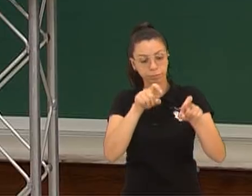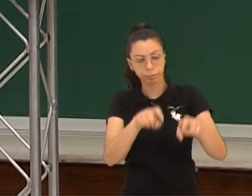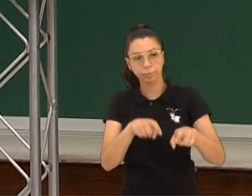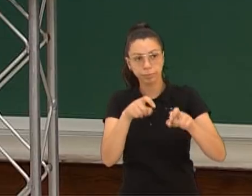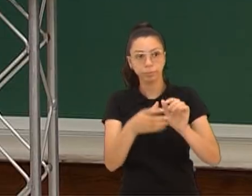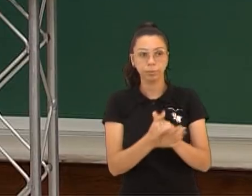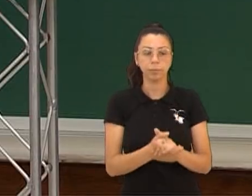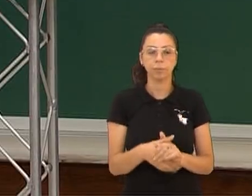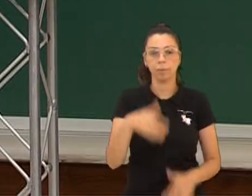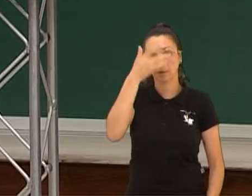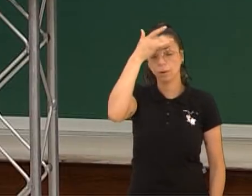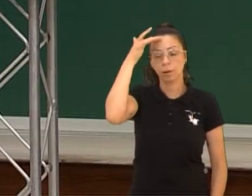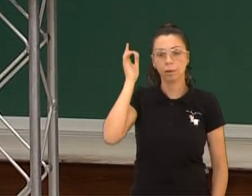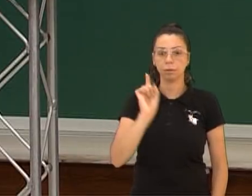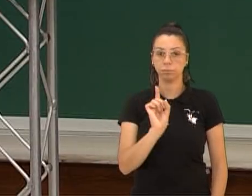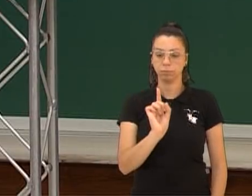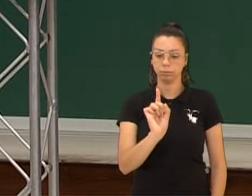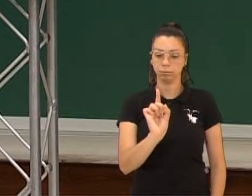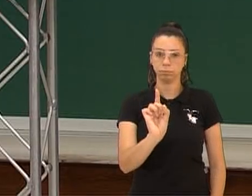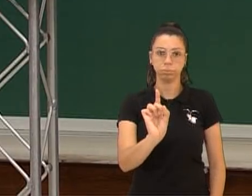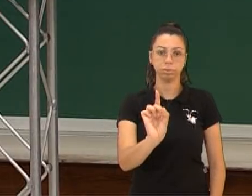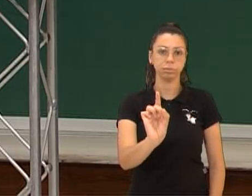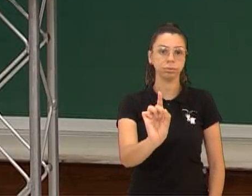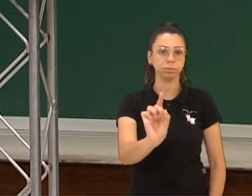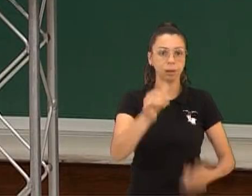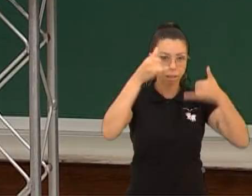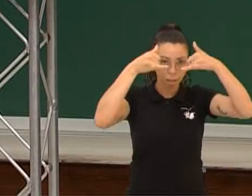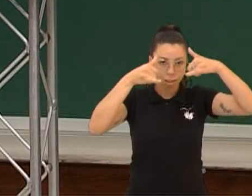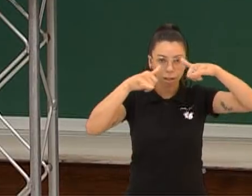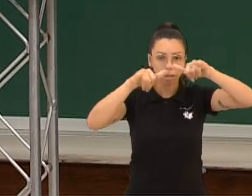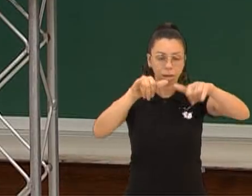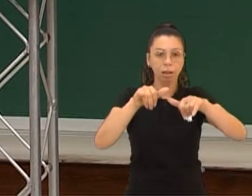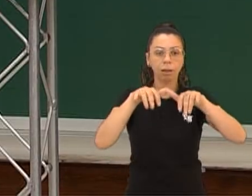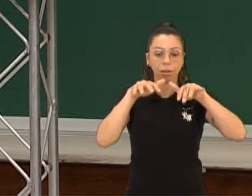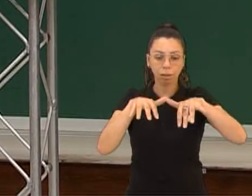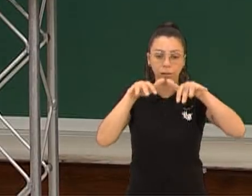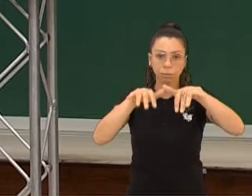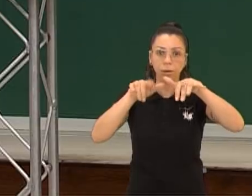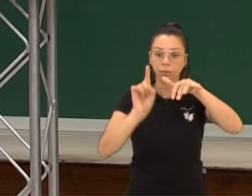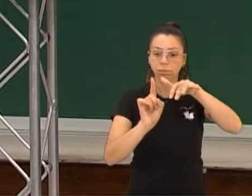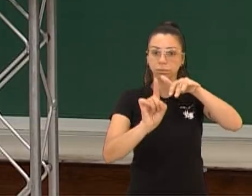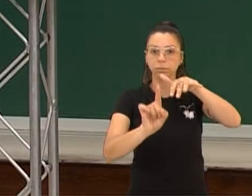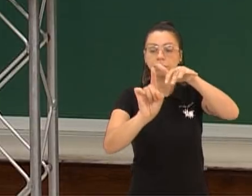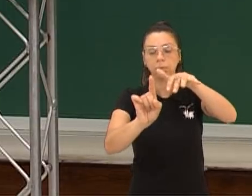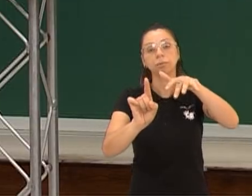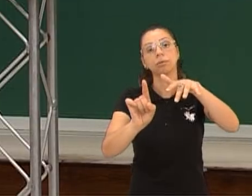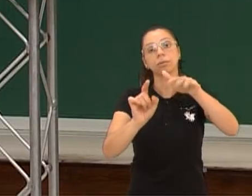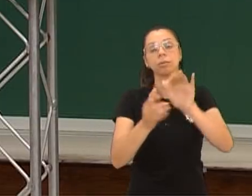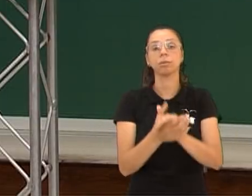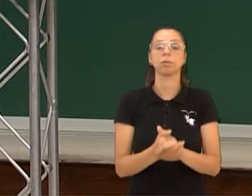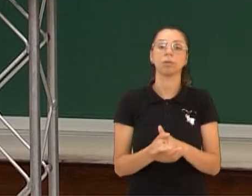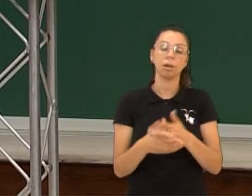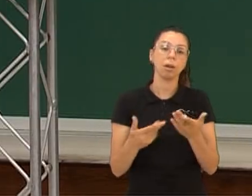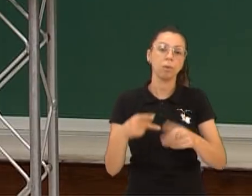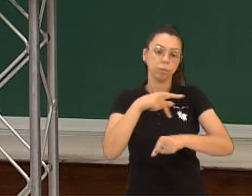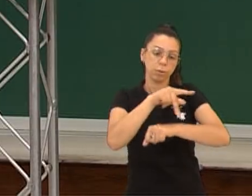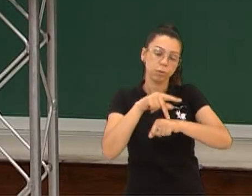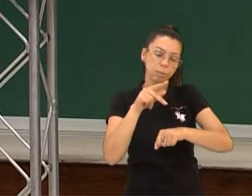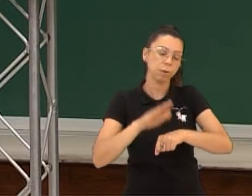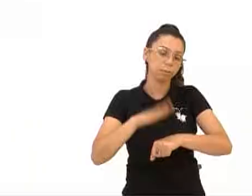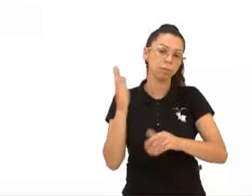é um pastor de gado levando seus animais lá na Tanzânia, que é um dos países mais pobres da África.